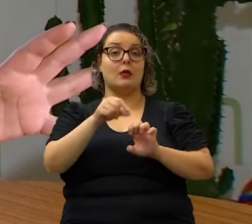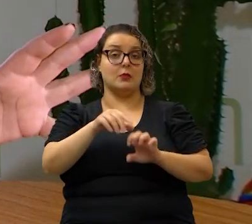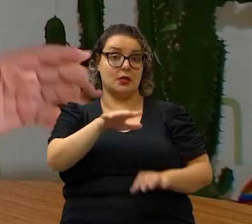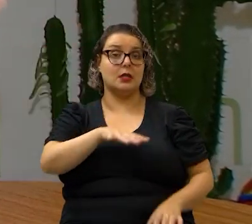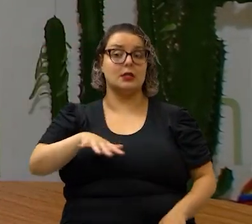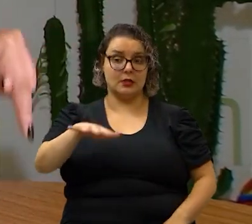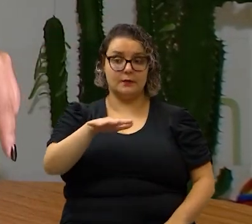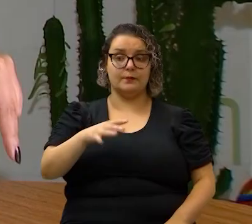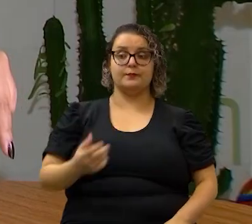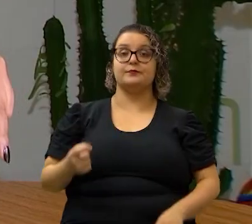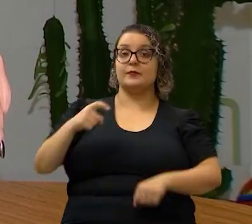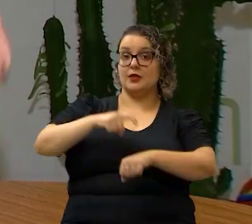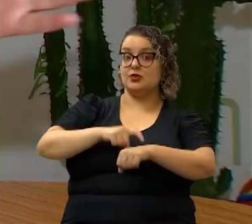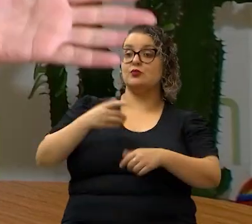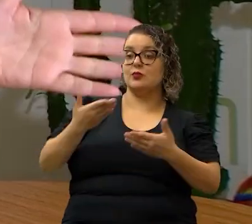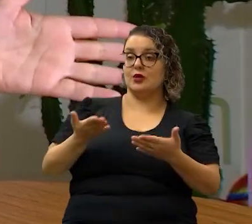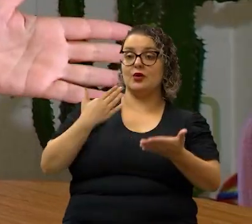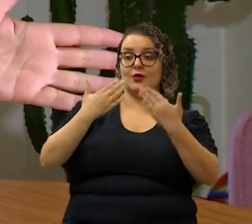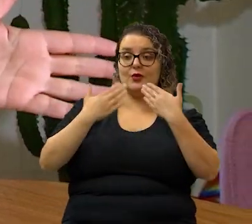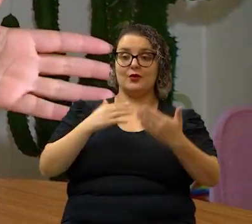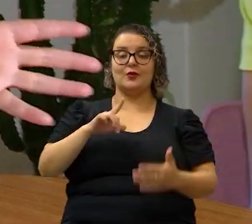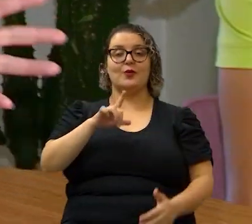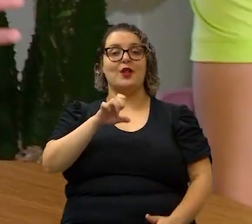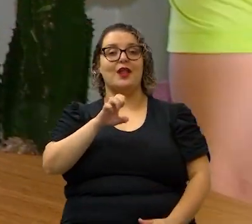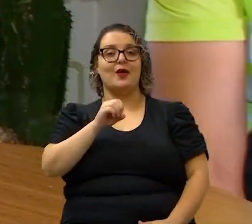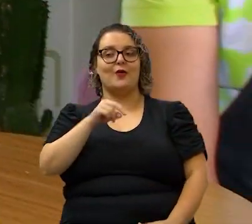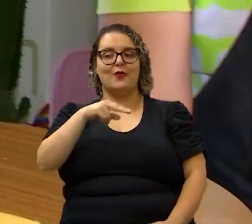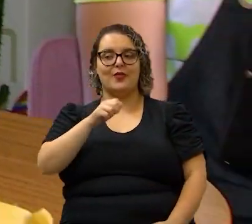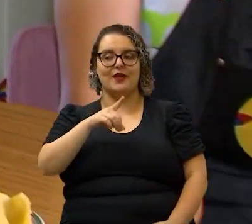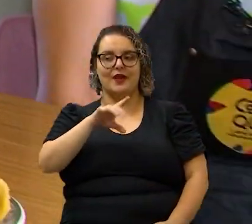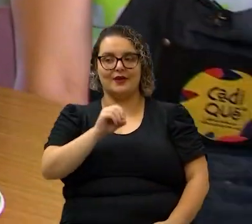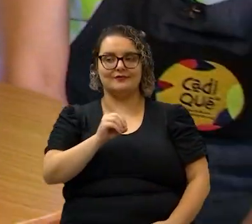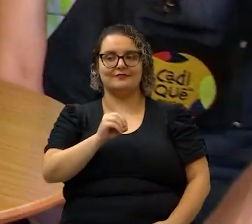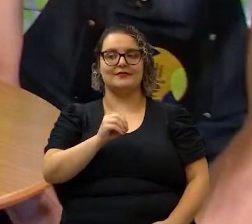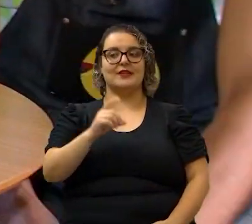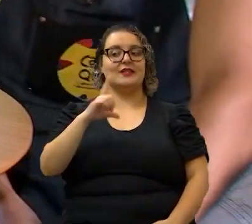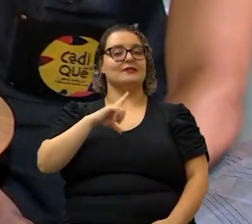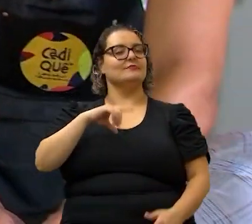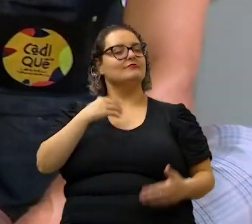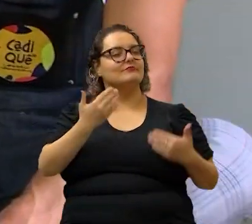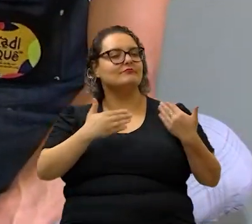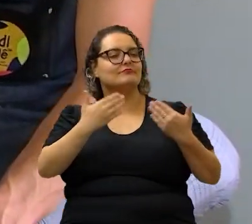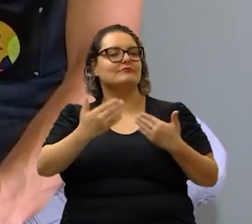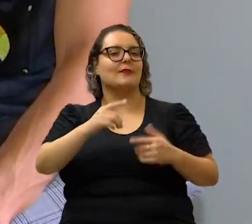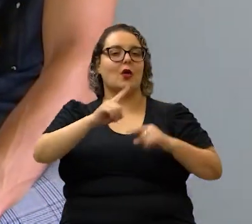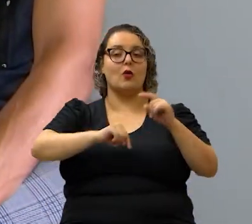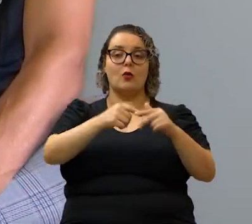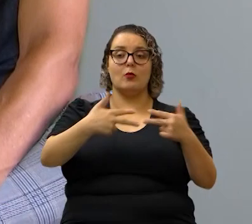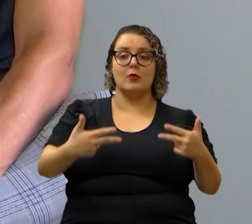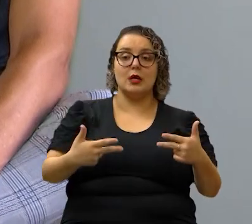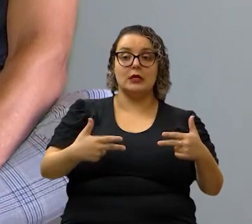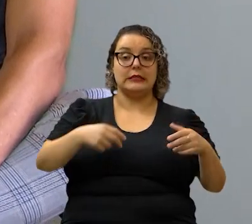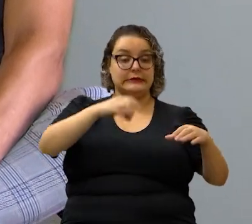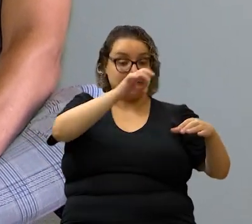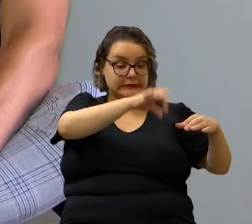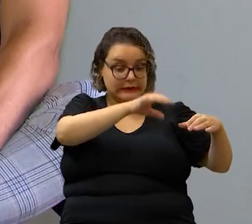nesse segmento. Neste bloco a gente conversa com o Leonardo, que tem uma pegada de trazer o produto direto da roça